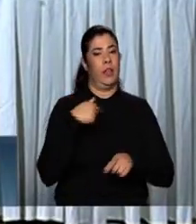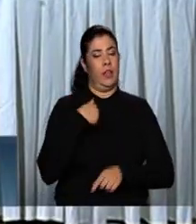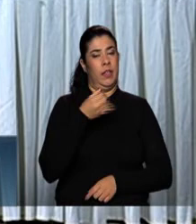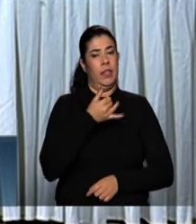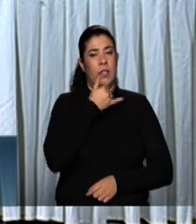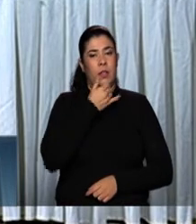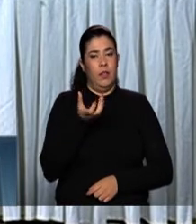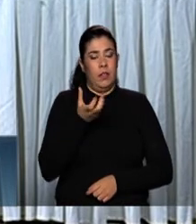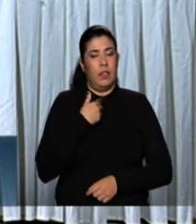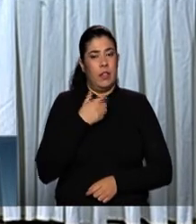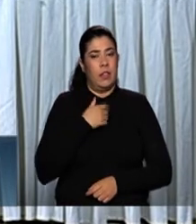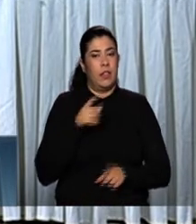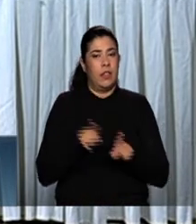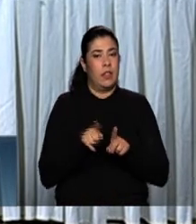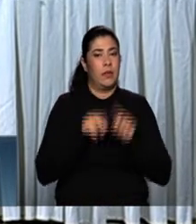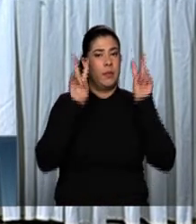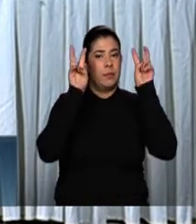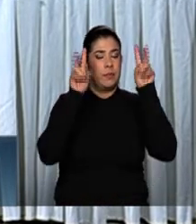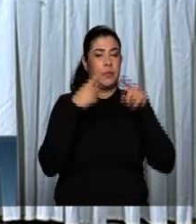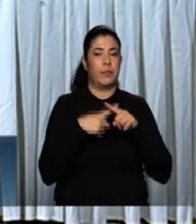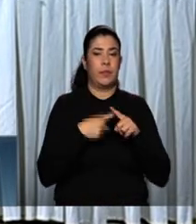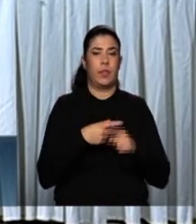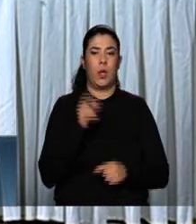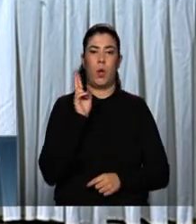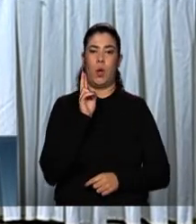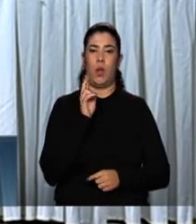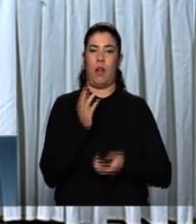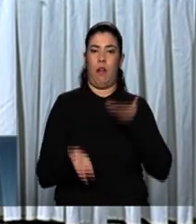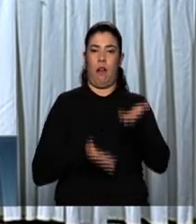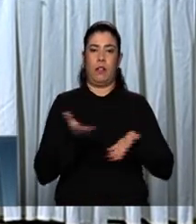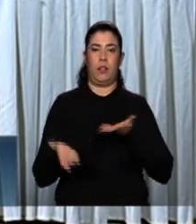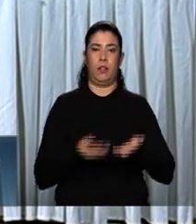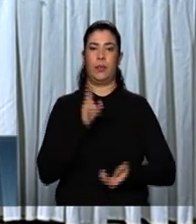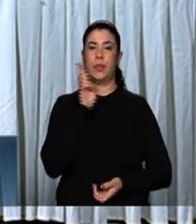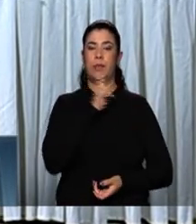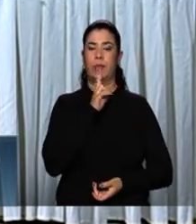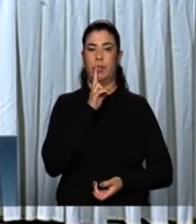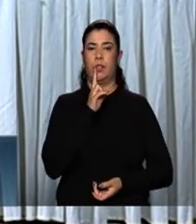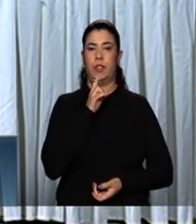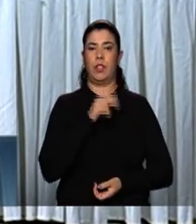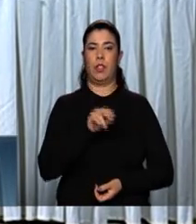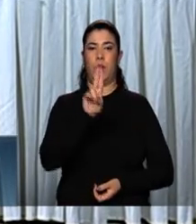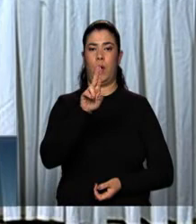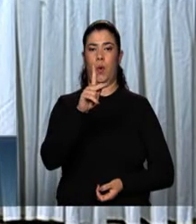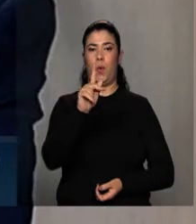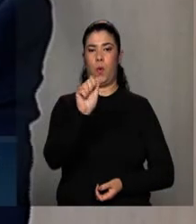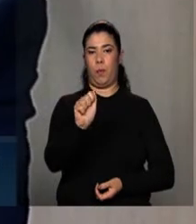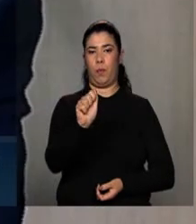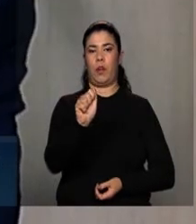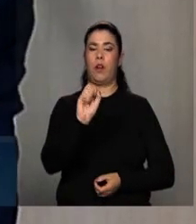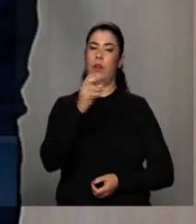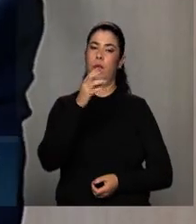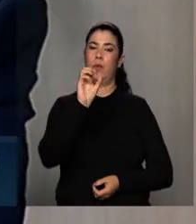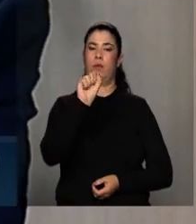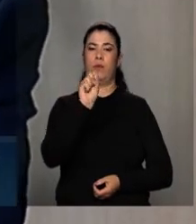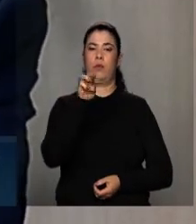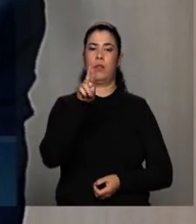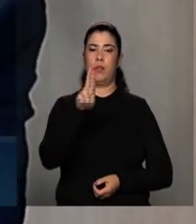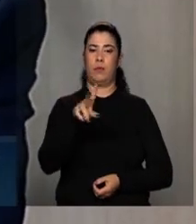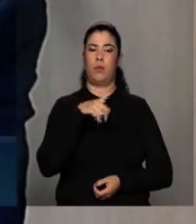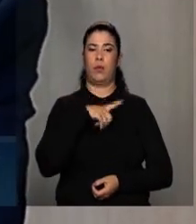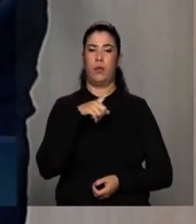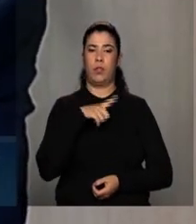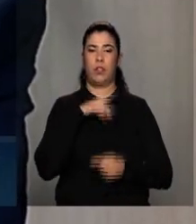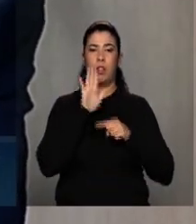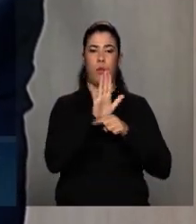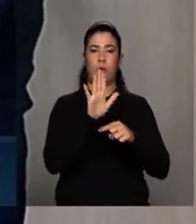do ministro que as questões que estão colocadas, por exemplo, urgência, a unidade de pronto atendimento, a UPA, o SAMU, é cofinanciado pelo Ministério da